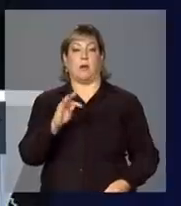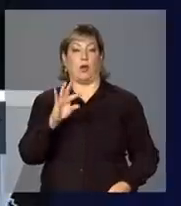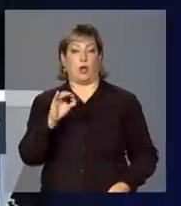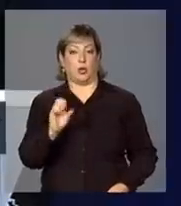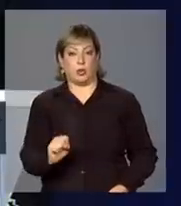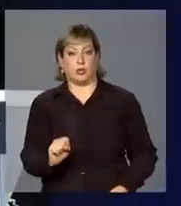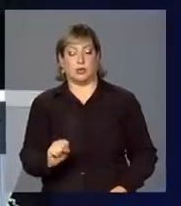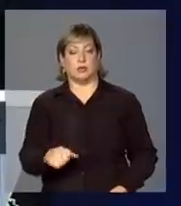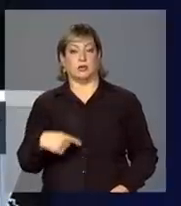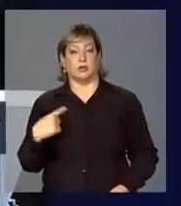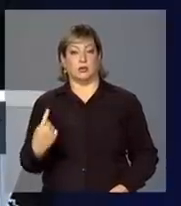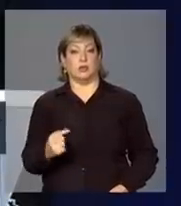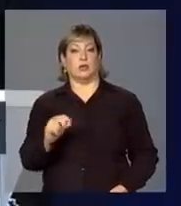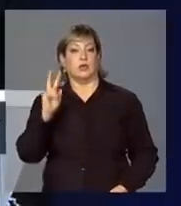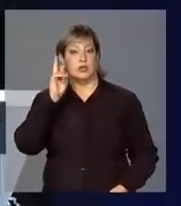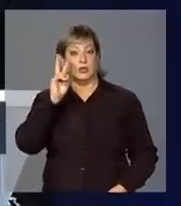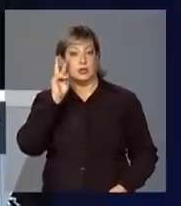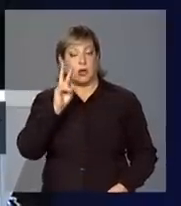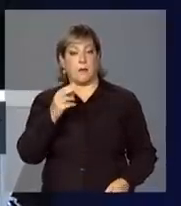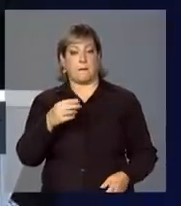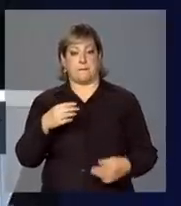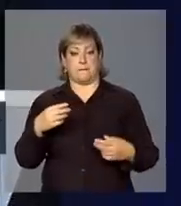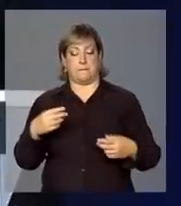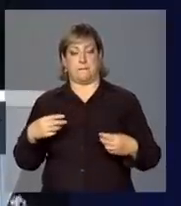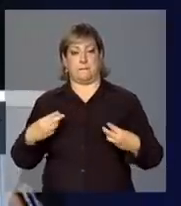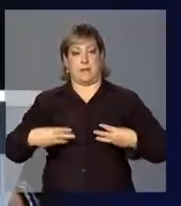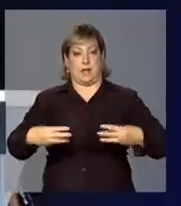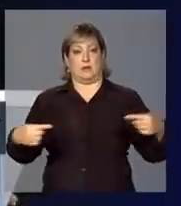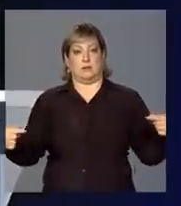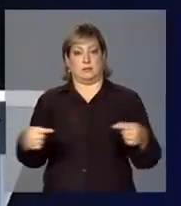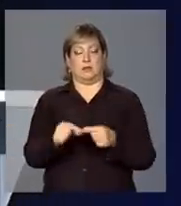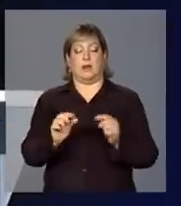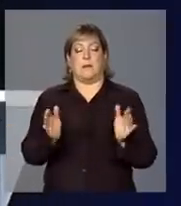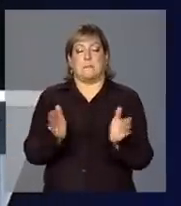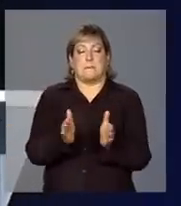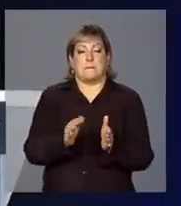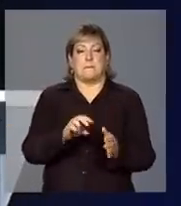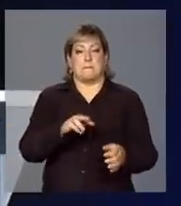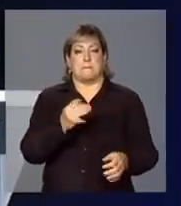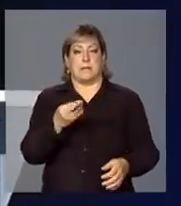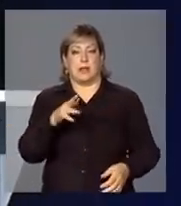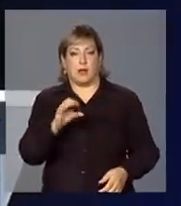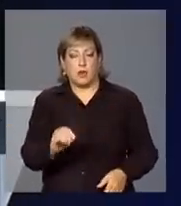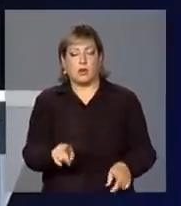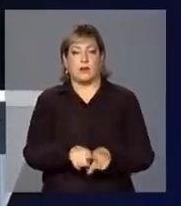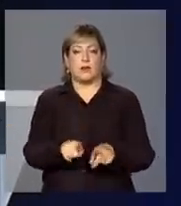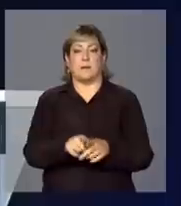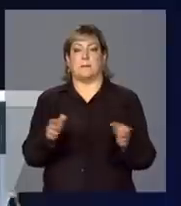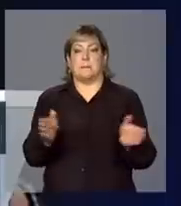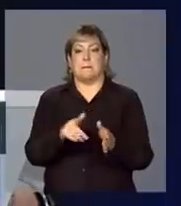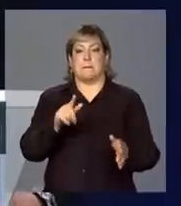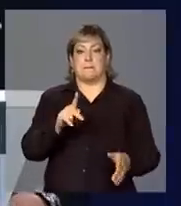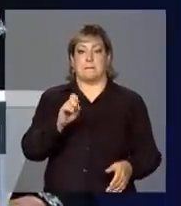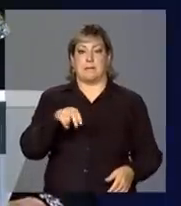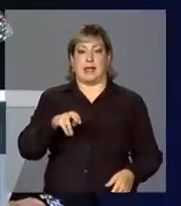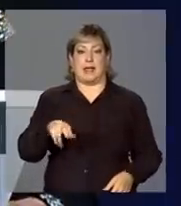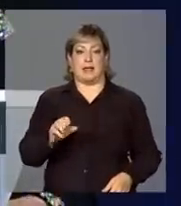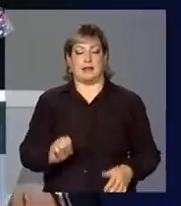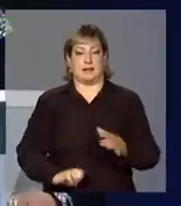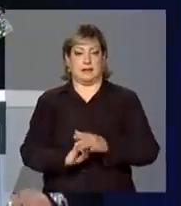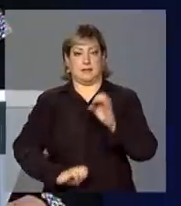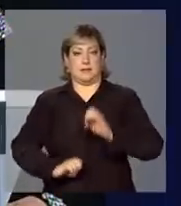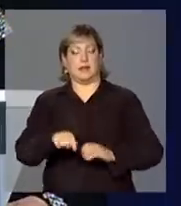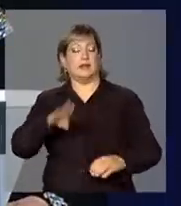com nível ministerial das micro e pequenas empresas do país, ela é um